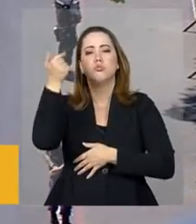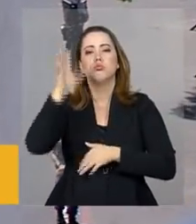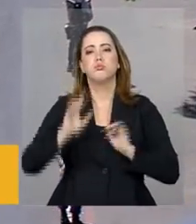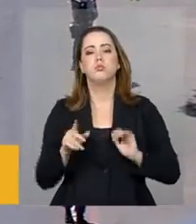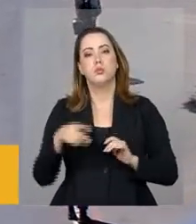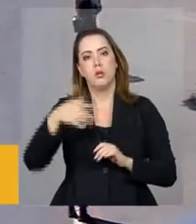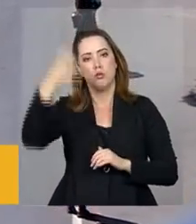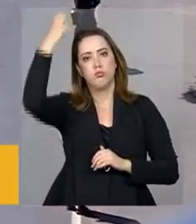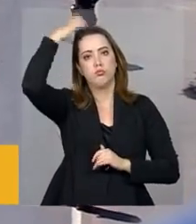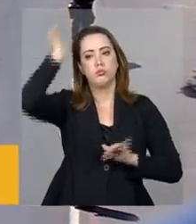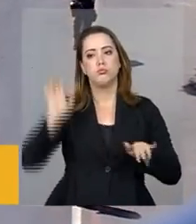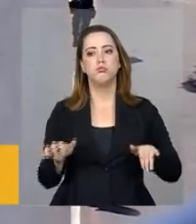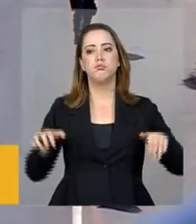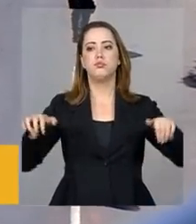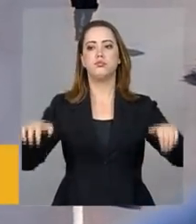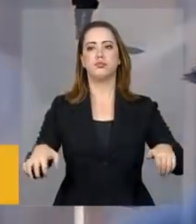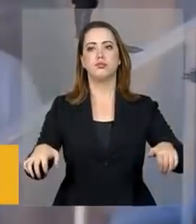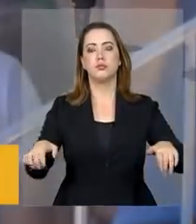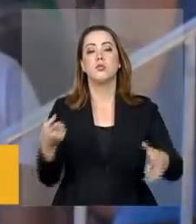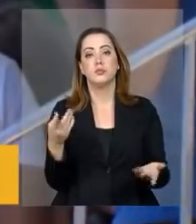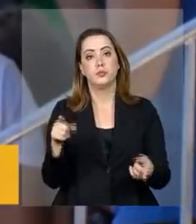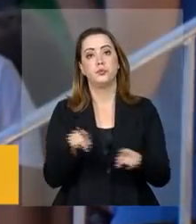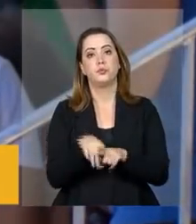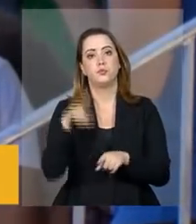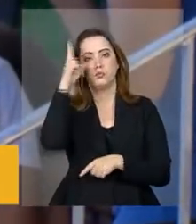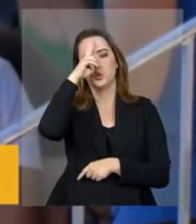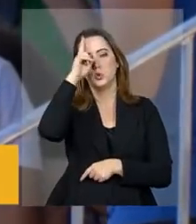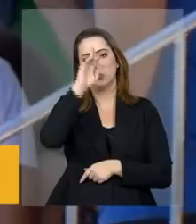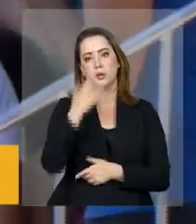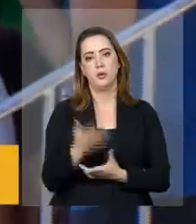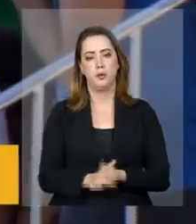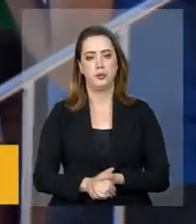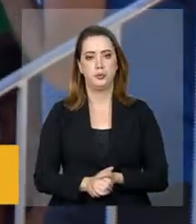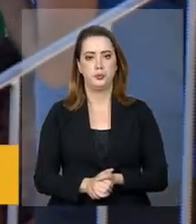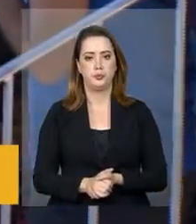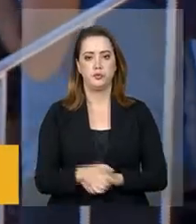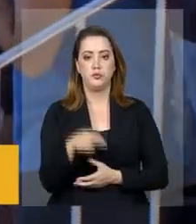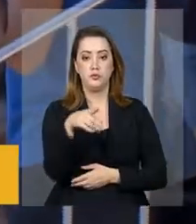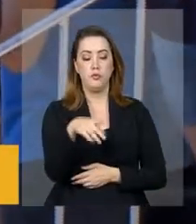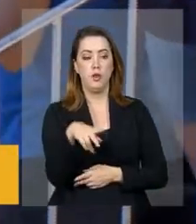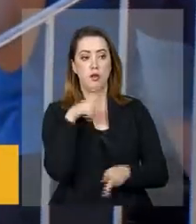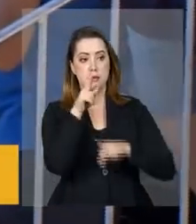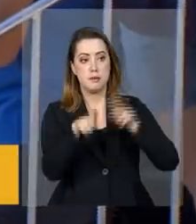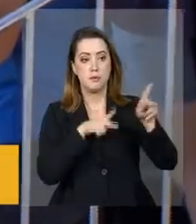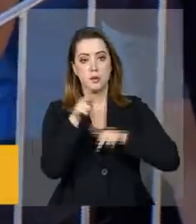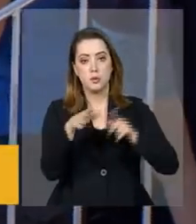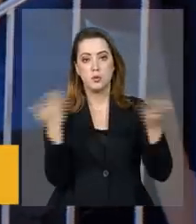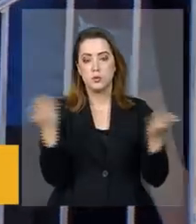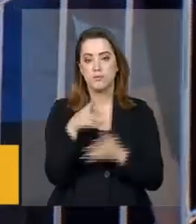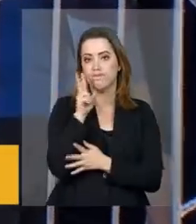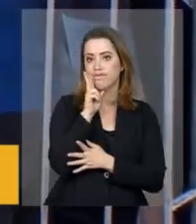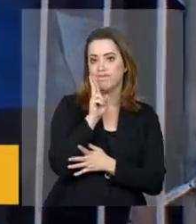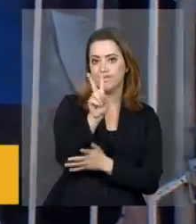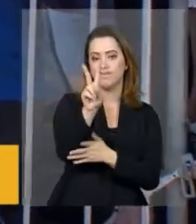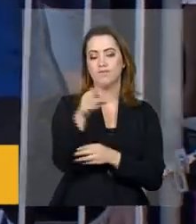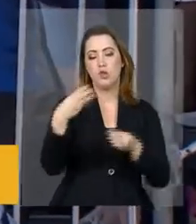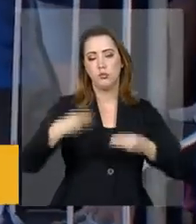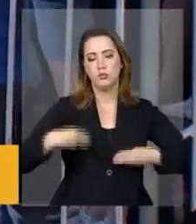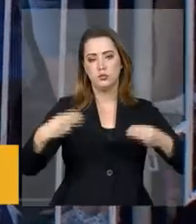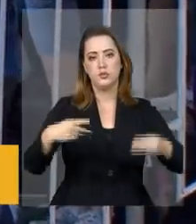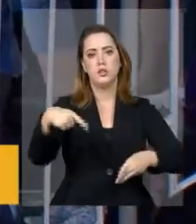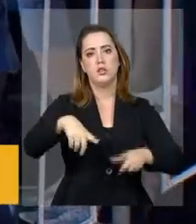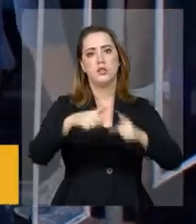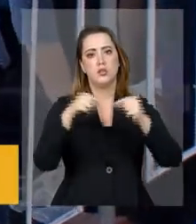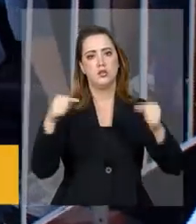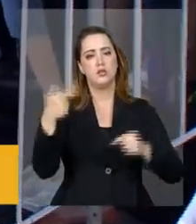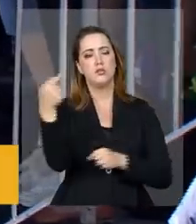império naquela região ali. É um grupamento histórico, realmente. E aí o público que acompanha na Esplanada dos Ministérios o desfile